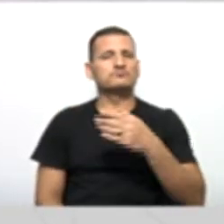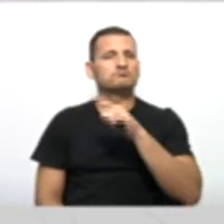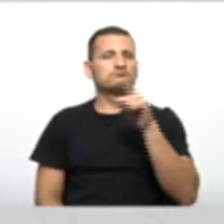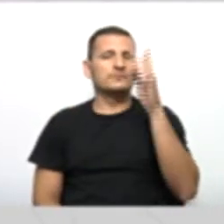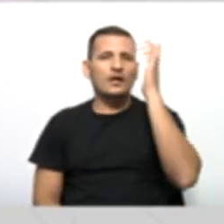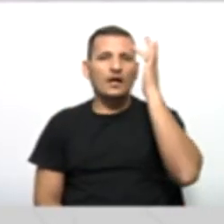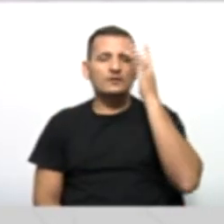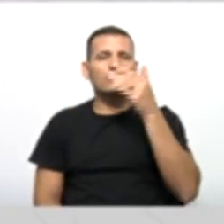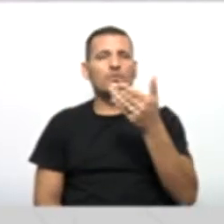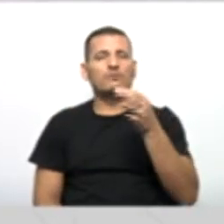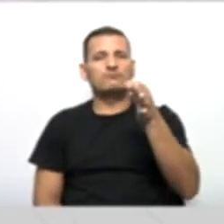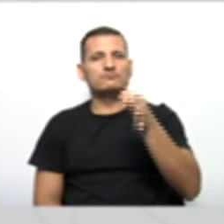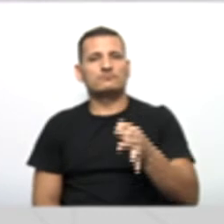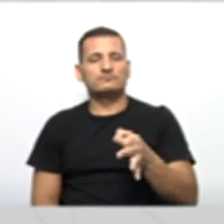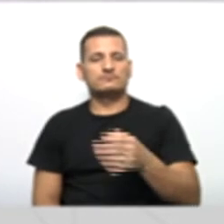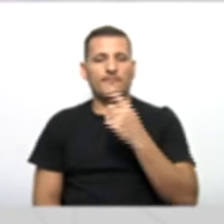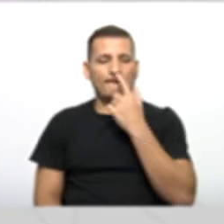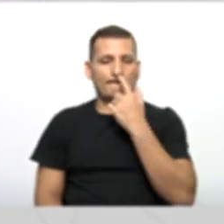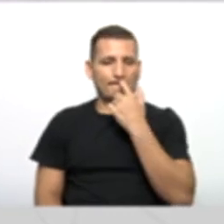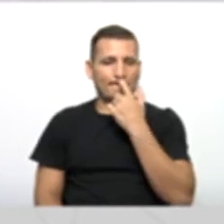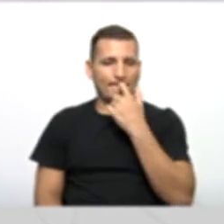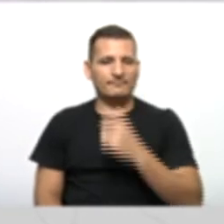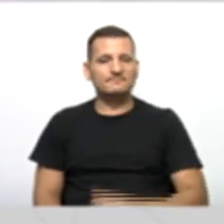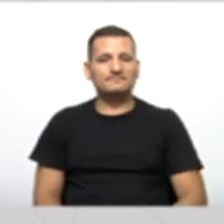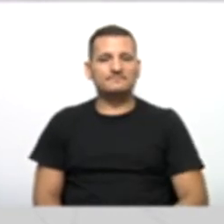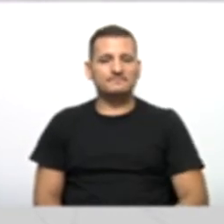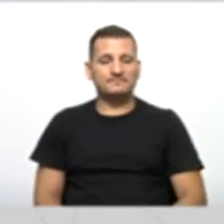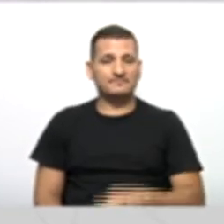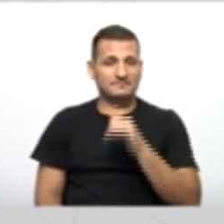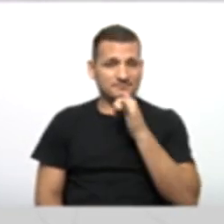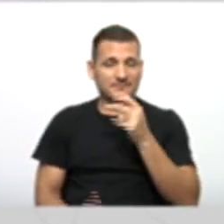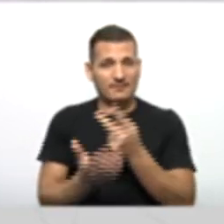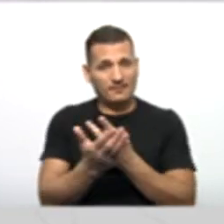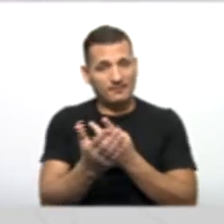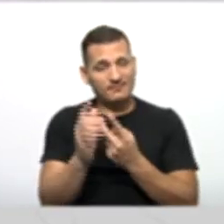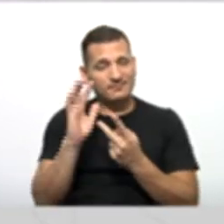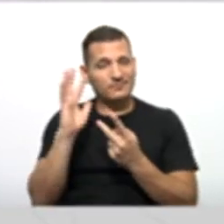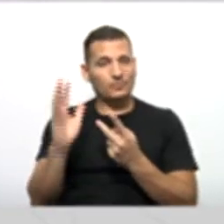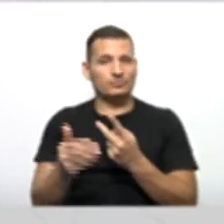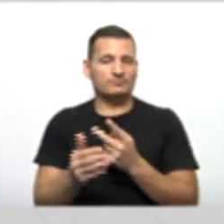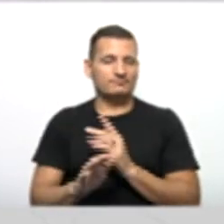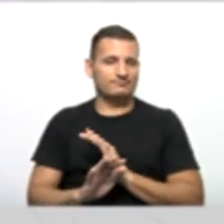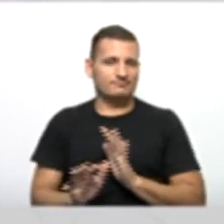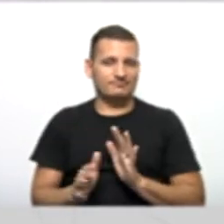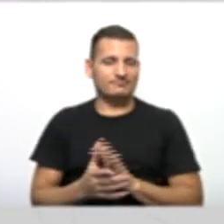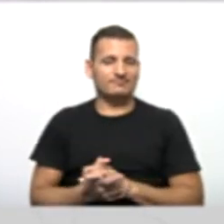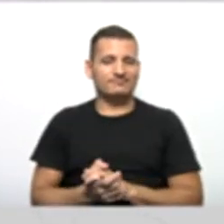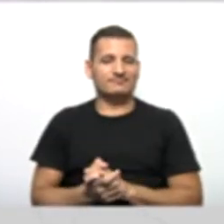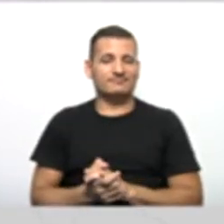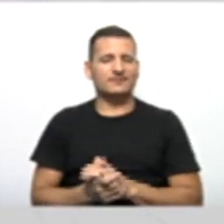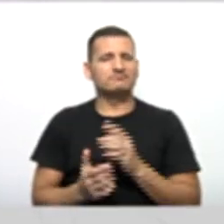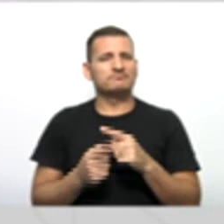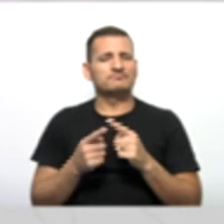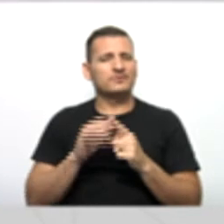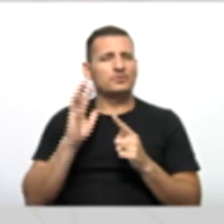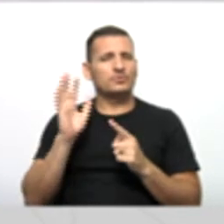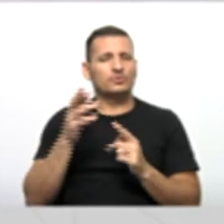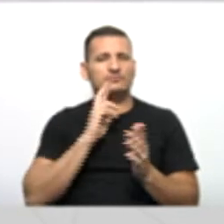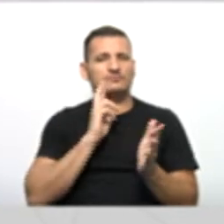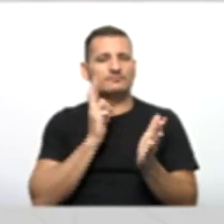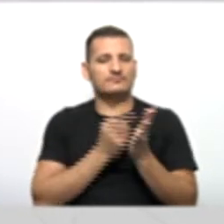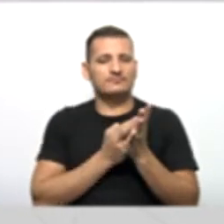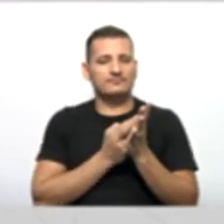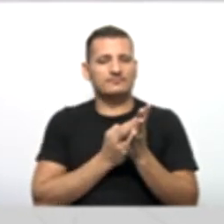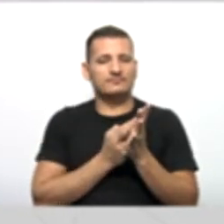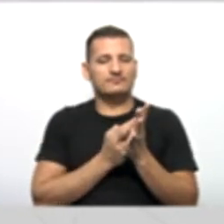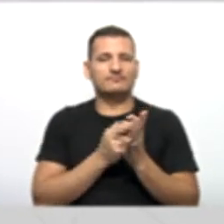é? Se errarem, vai ser todo mundo. Se errarem, vai ser todo mundo? Porque todos foram unânimes em responder a